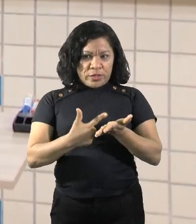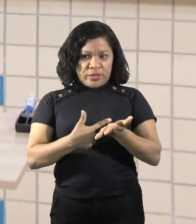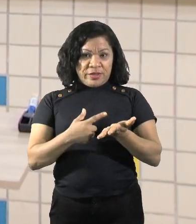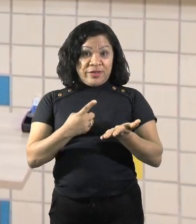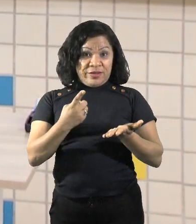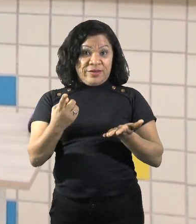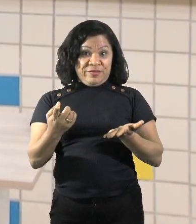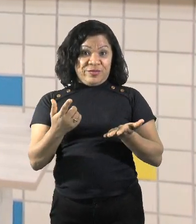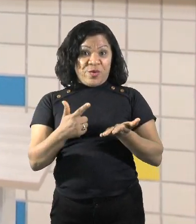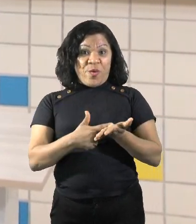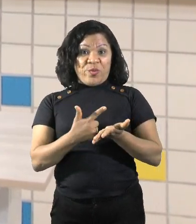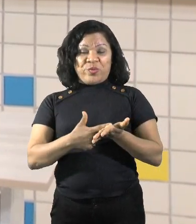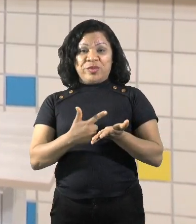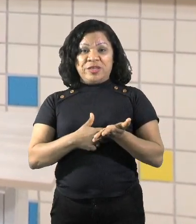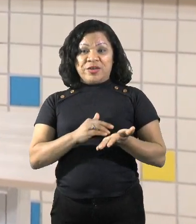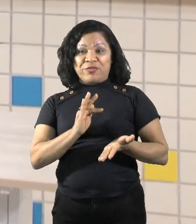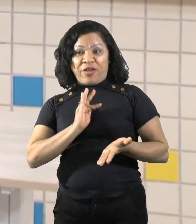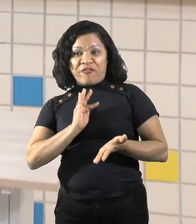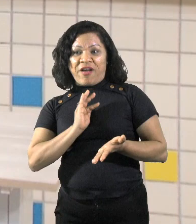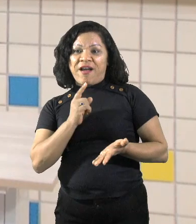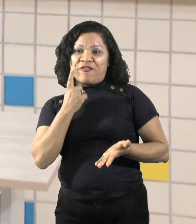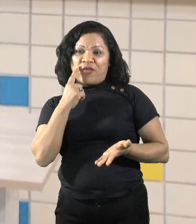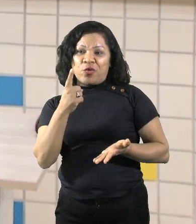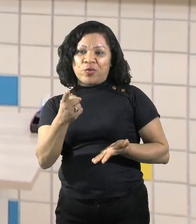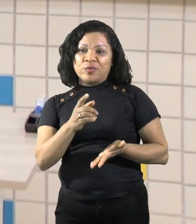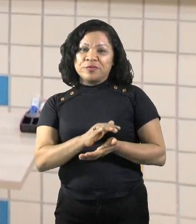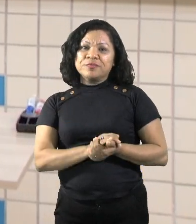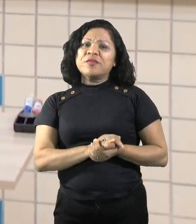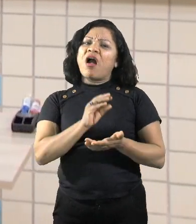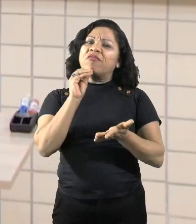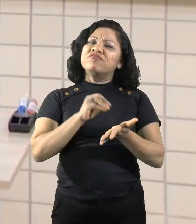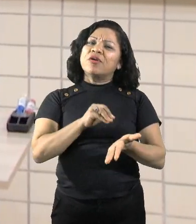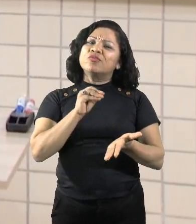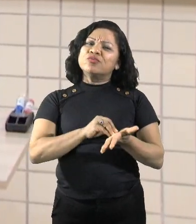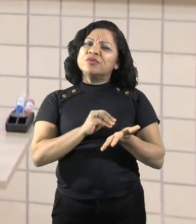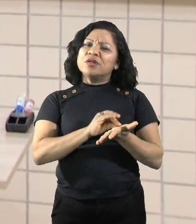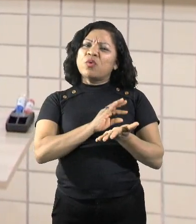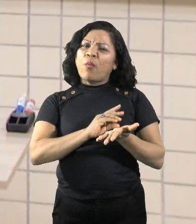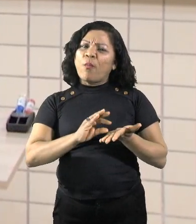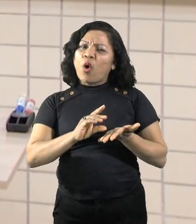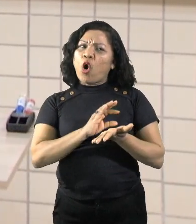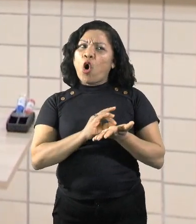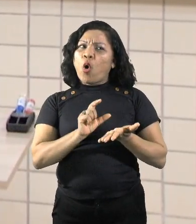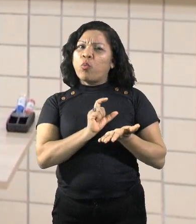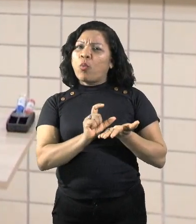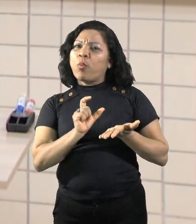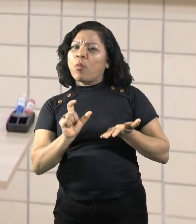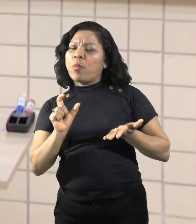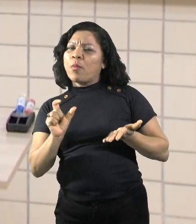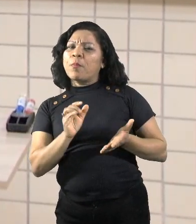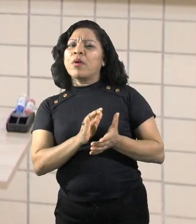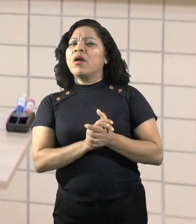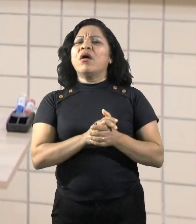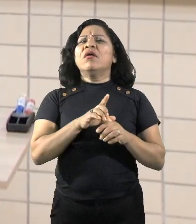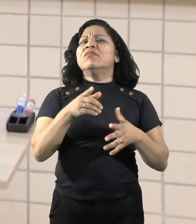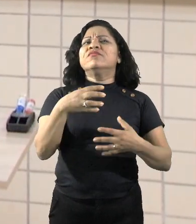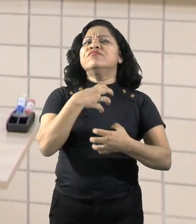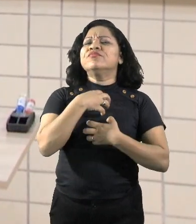que esse daqui realmente estava faltando o código. Qual o código que vocês sentiram falta no livro da